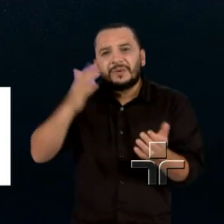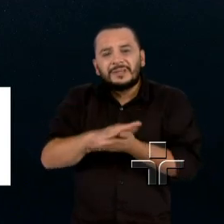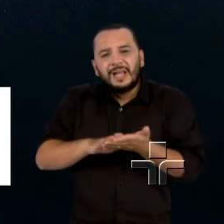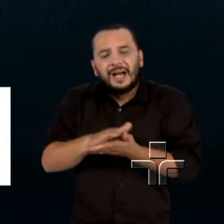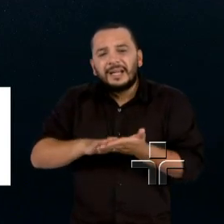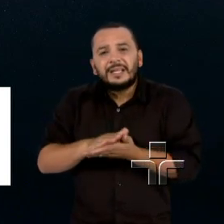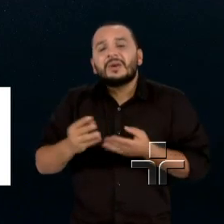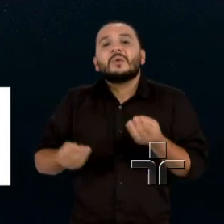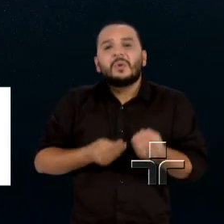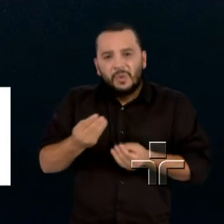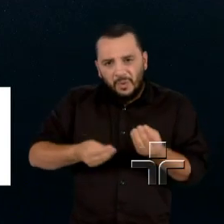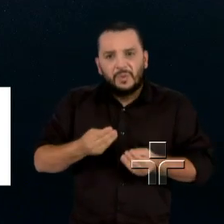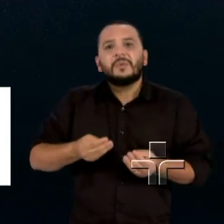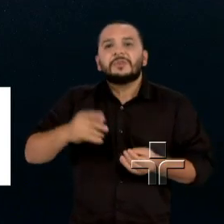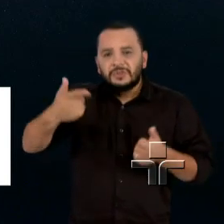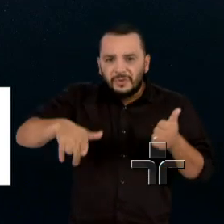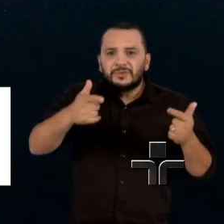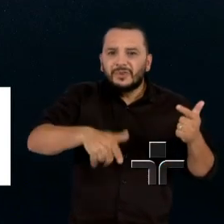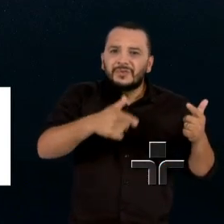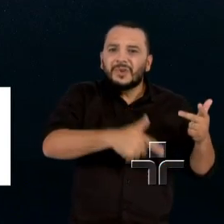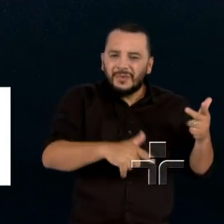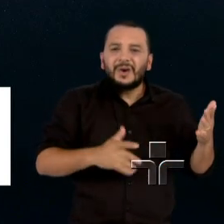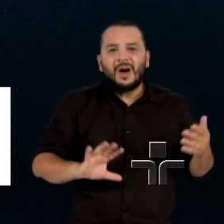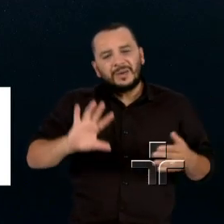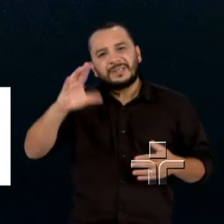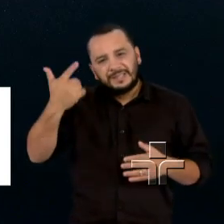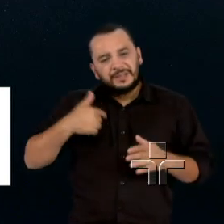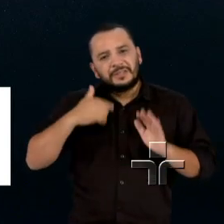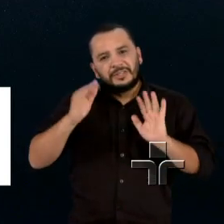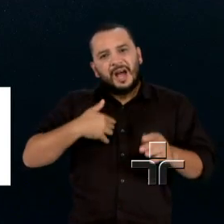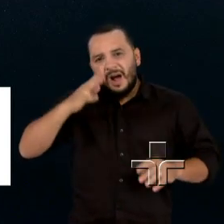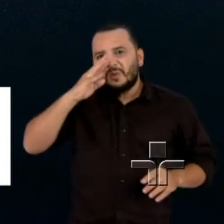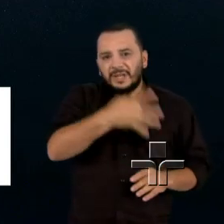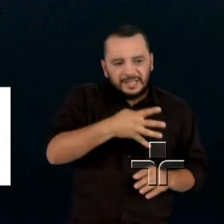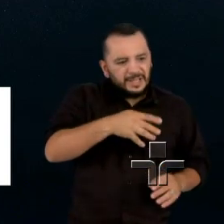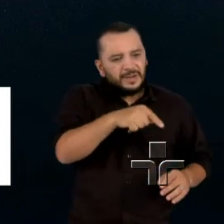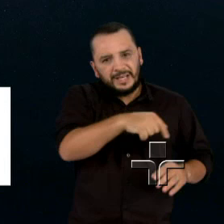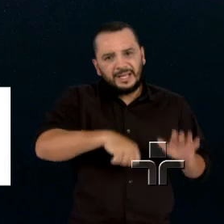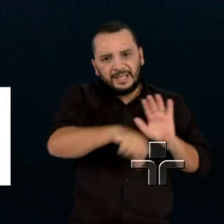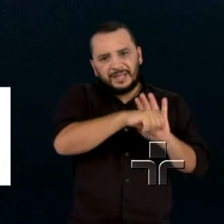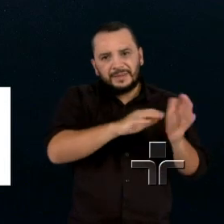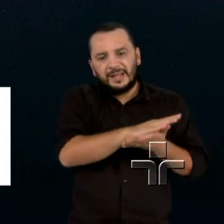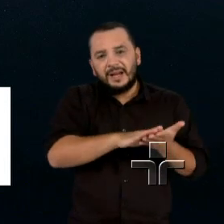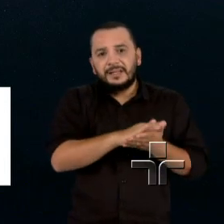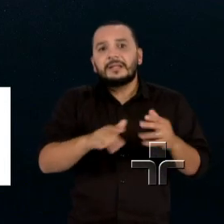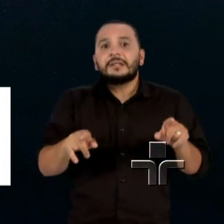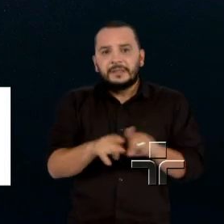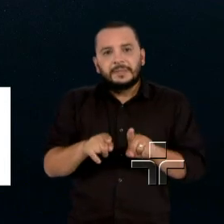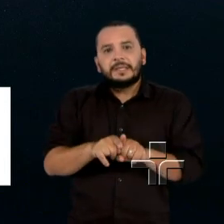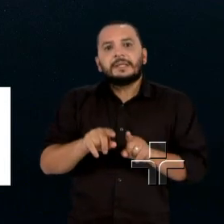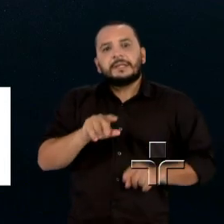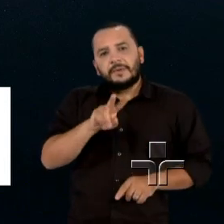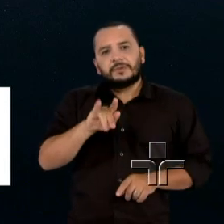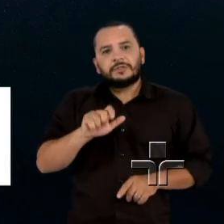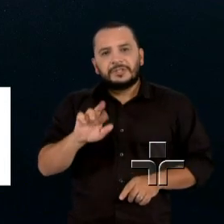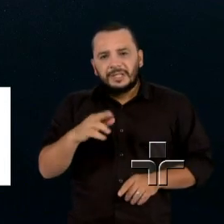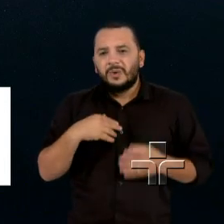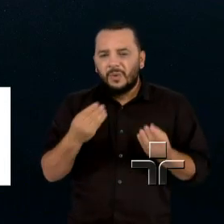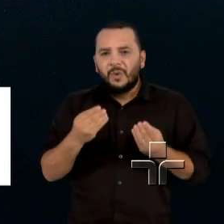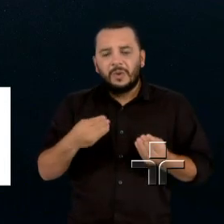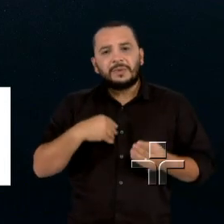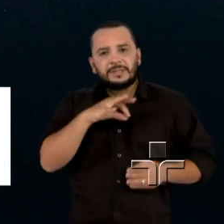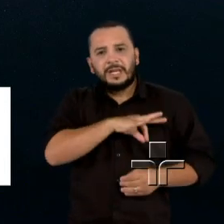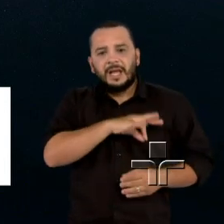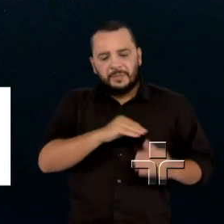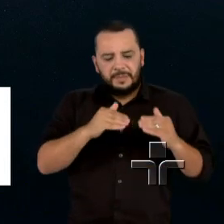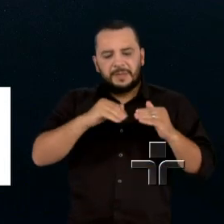quem garante que não está acontecendo ainda? O Valdir. Cenes, congelar o já ridículo salário mínimo? Que política é essa?